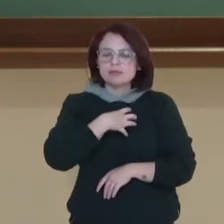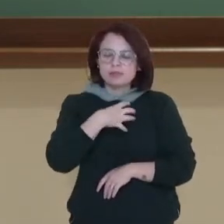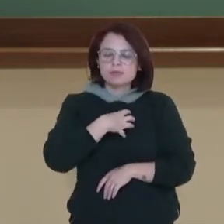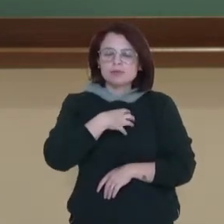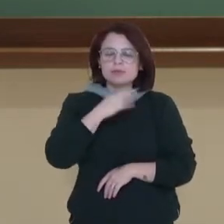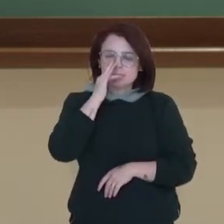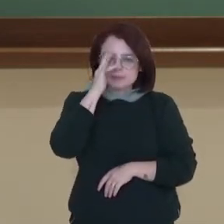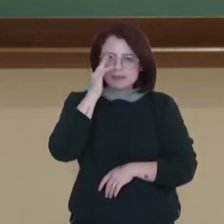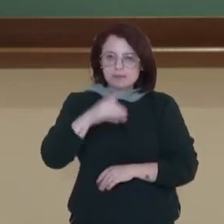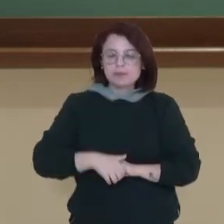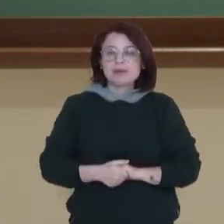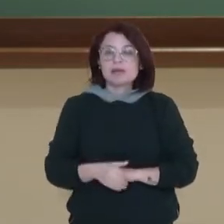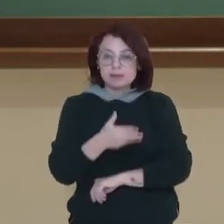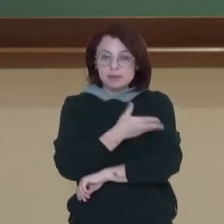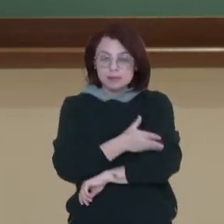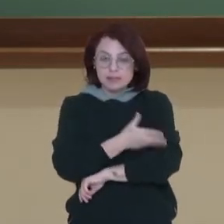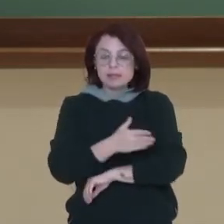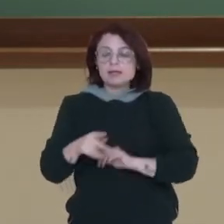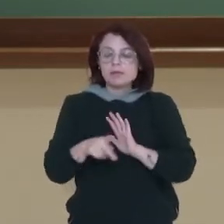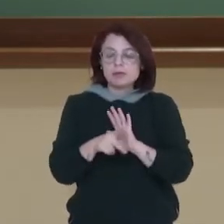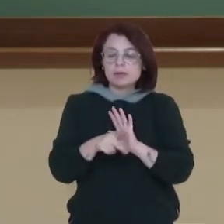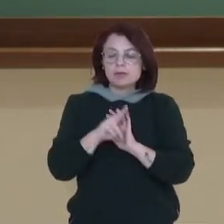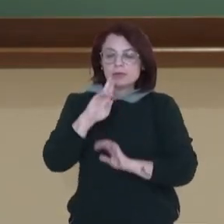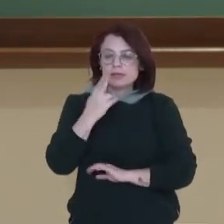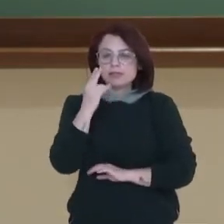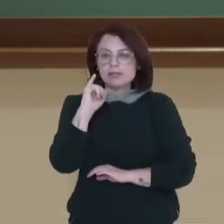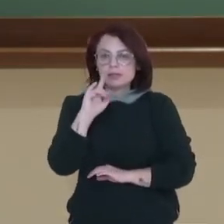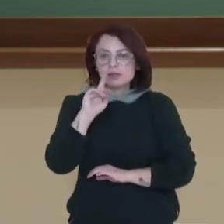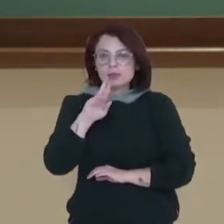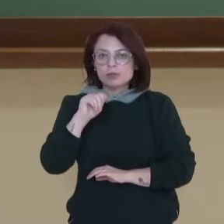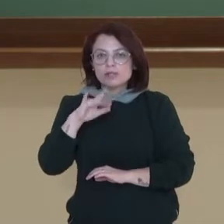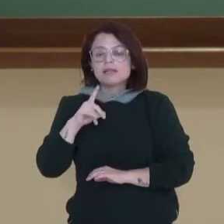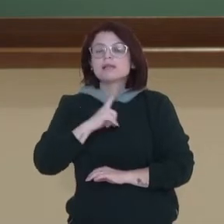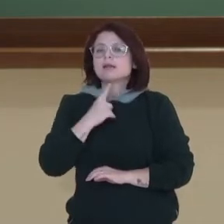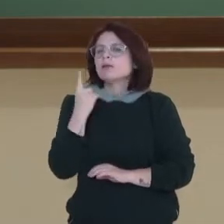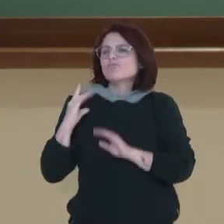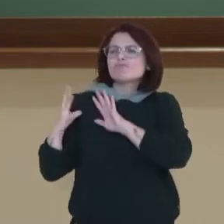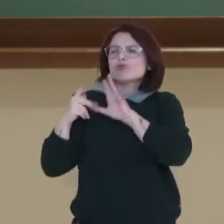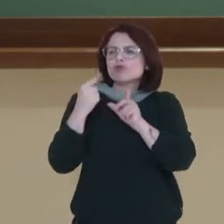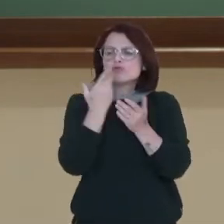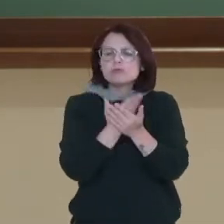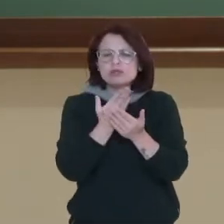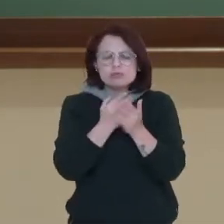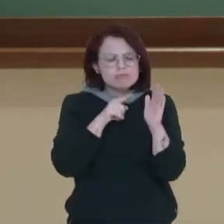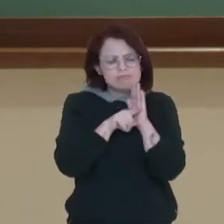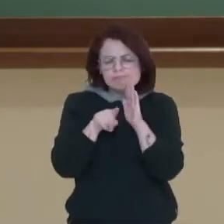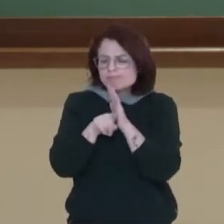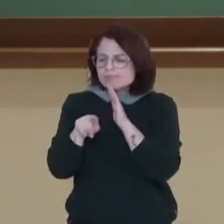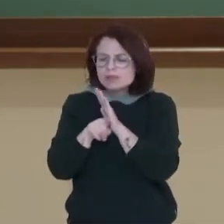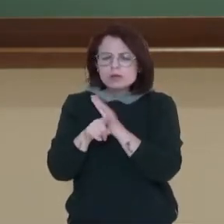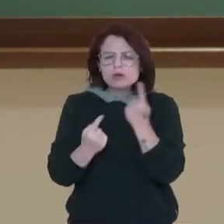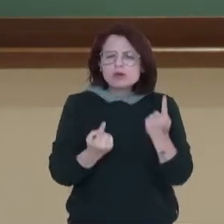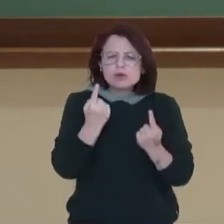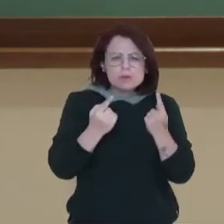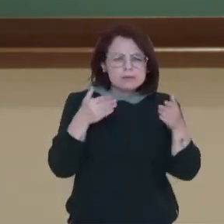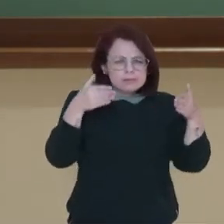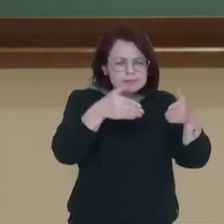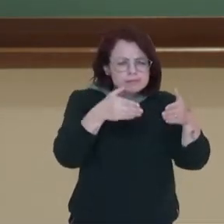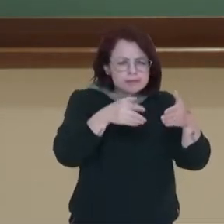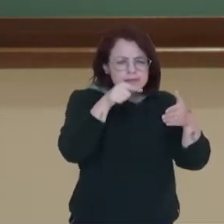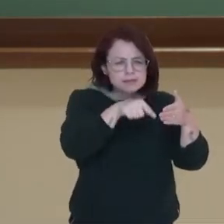a técnica da hidroponia, por exemplo, ela envolve todo um estudo de qual hortaliça, de qual fruto que vai